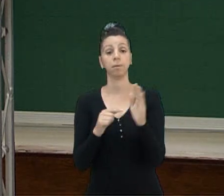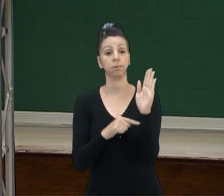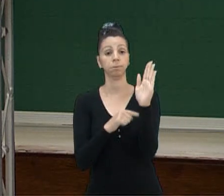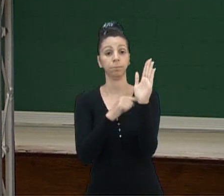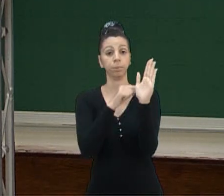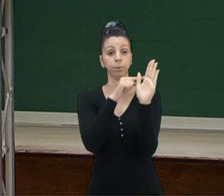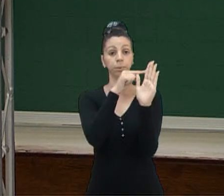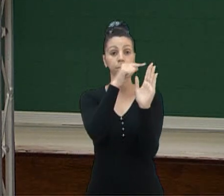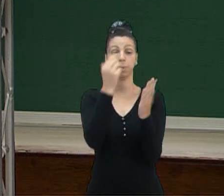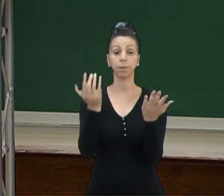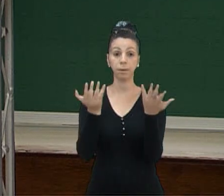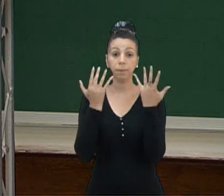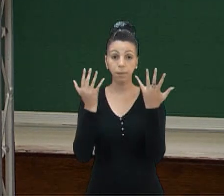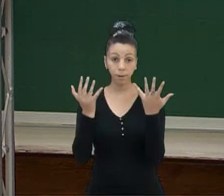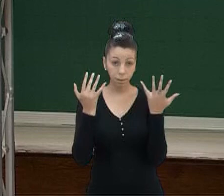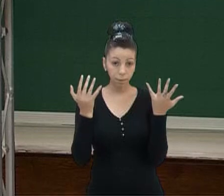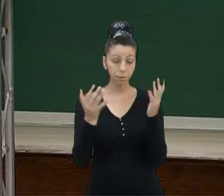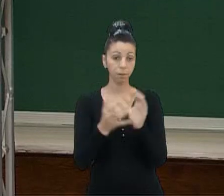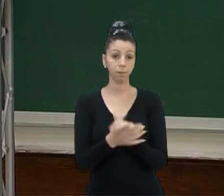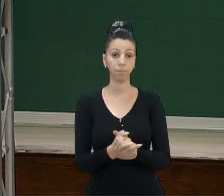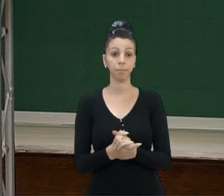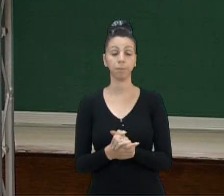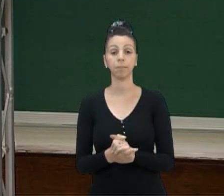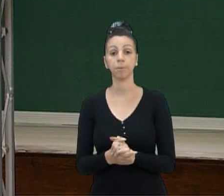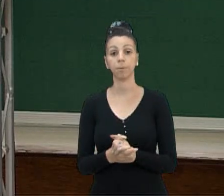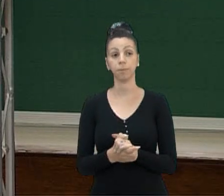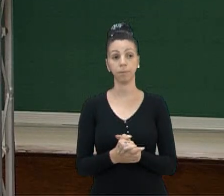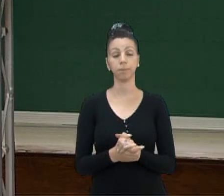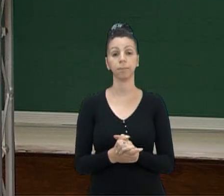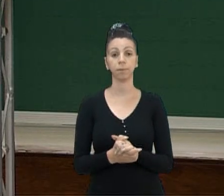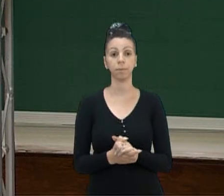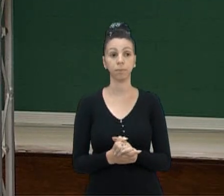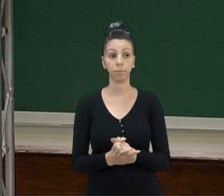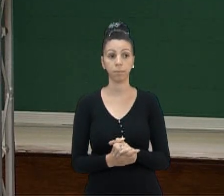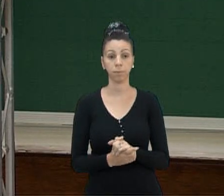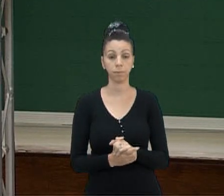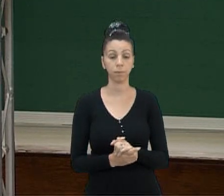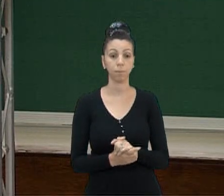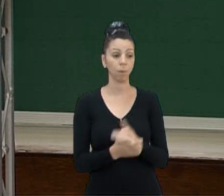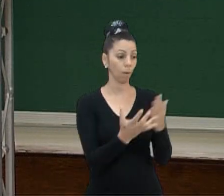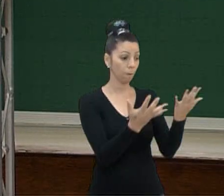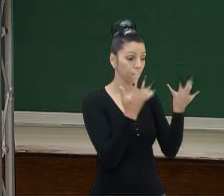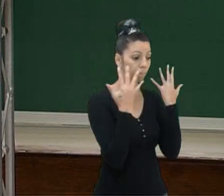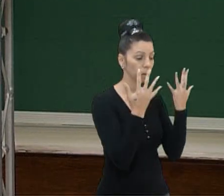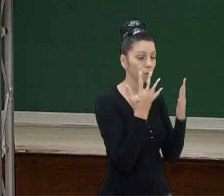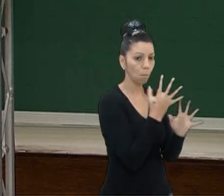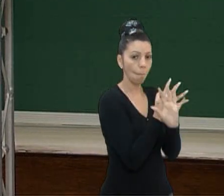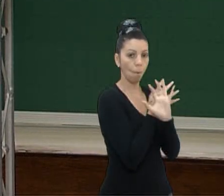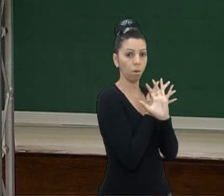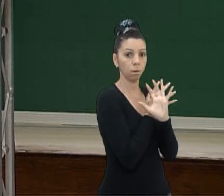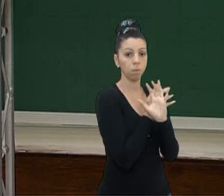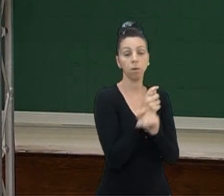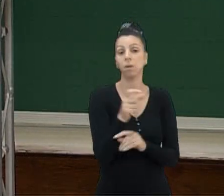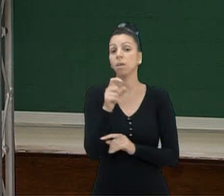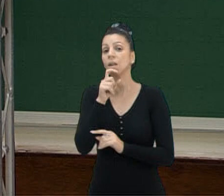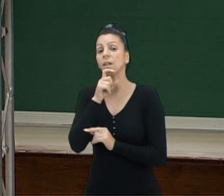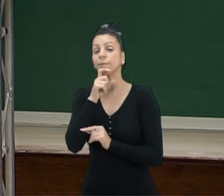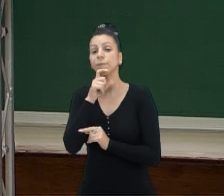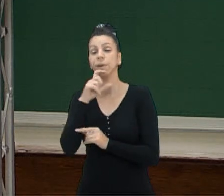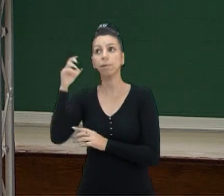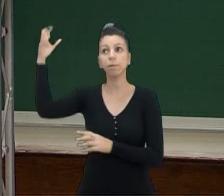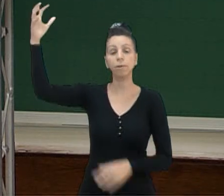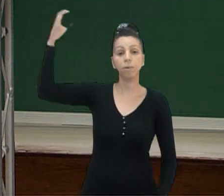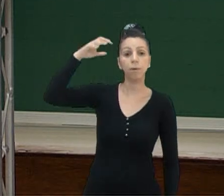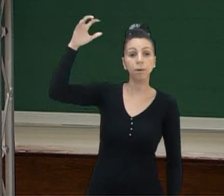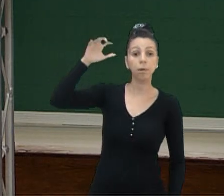do continente, vamos dizer assim. Com períodos de verões mais secos, invernos chuvosos, por